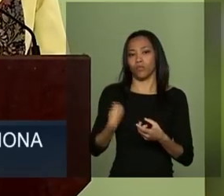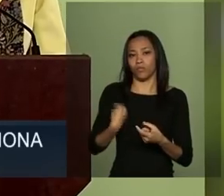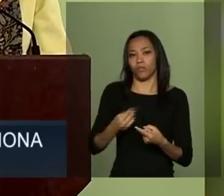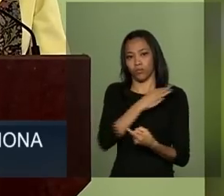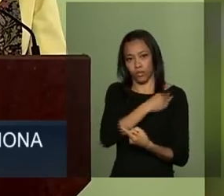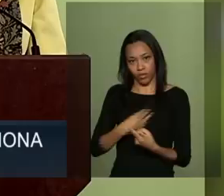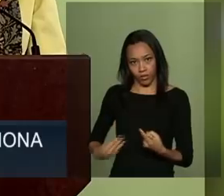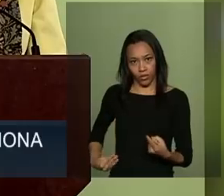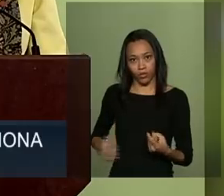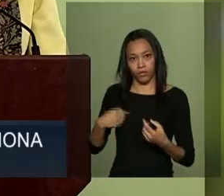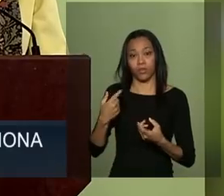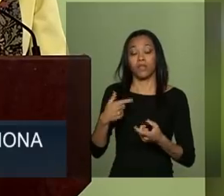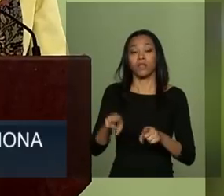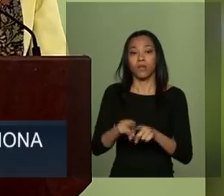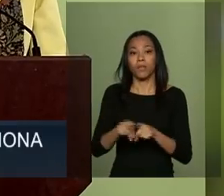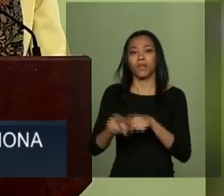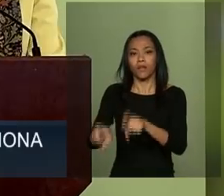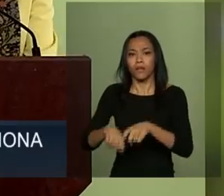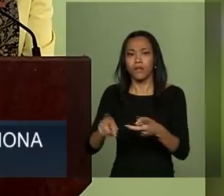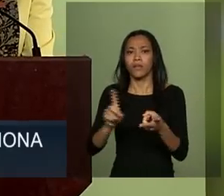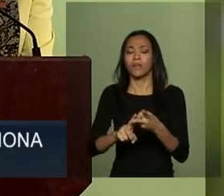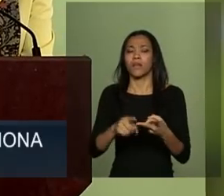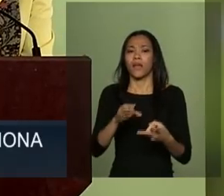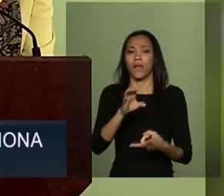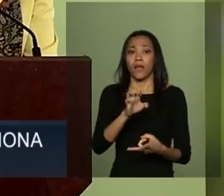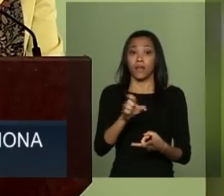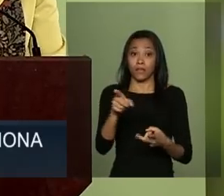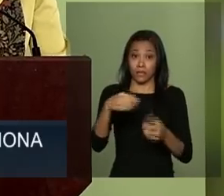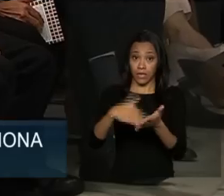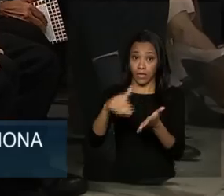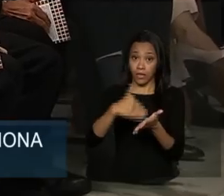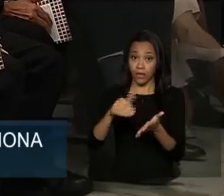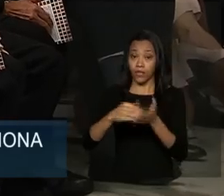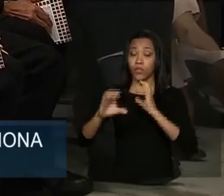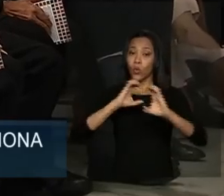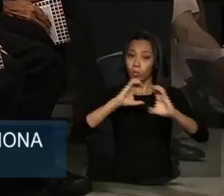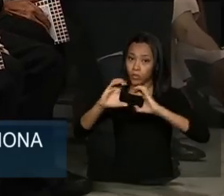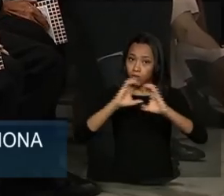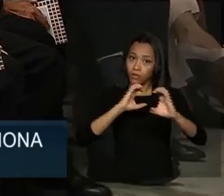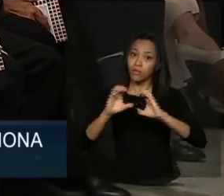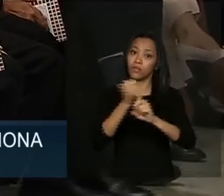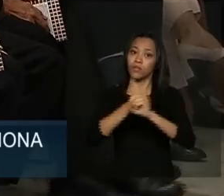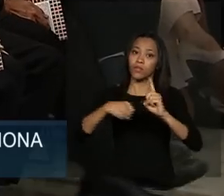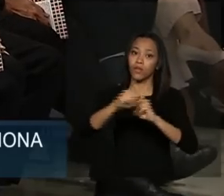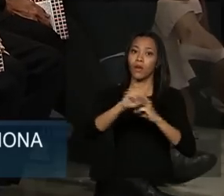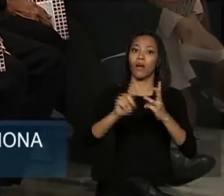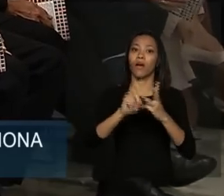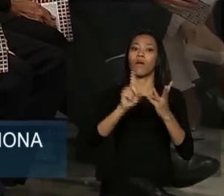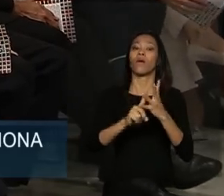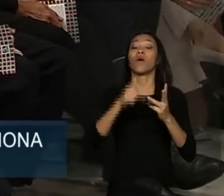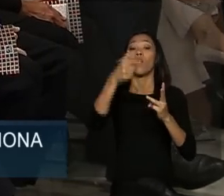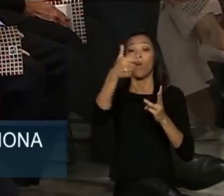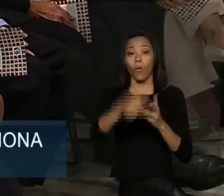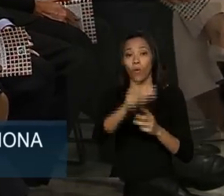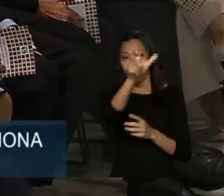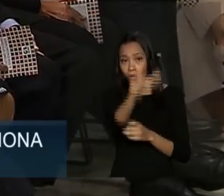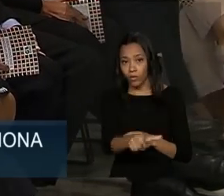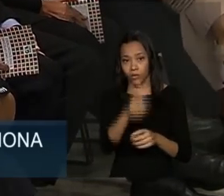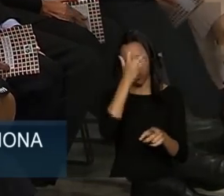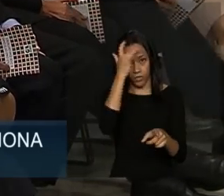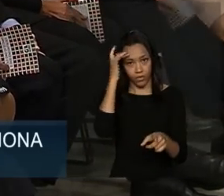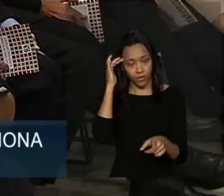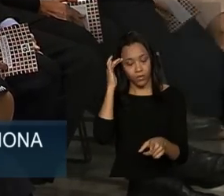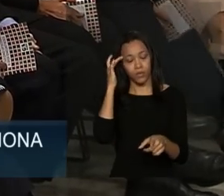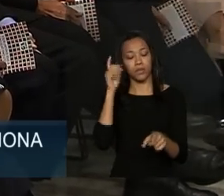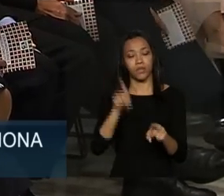Juca Ferreira, da Cultura, Edinho Silva, da Secretaria de Comunicação Social, e a Nilma Lino Gomes,